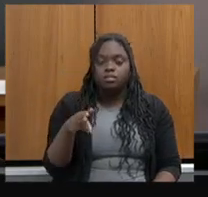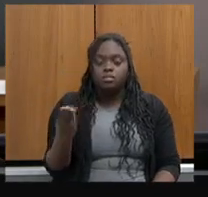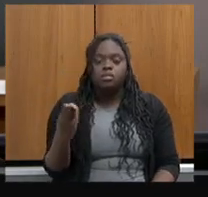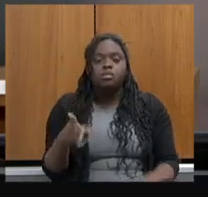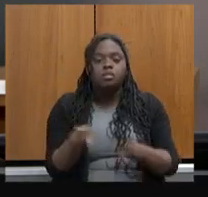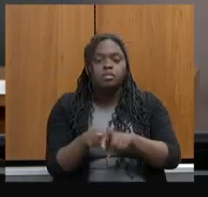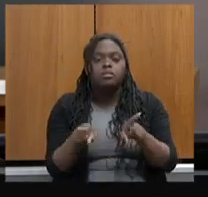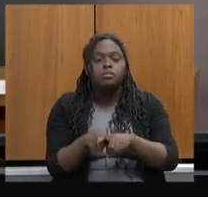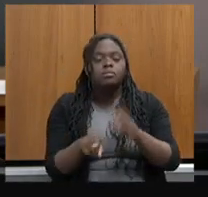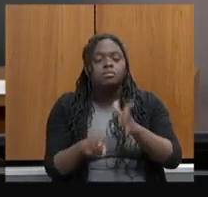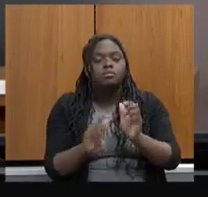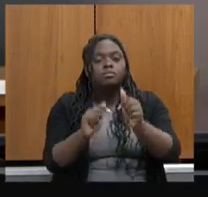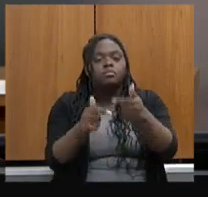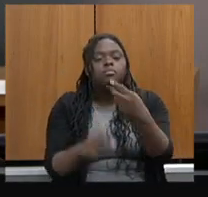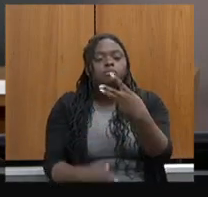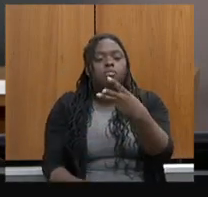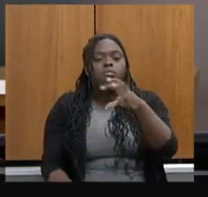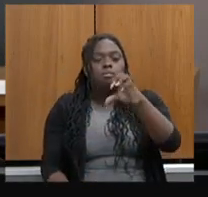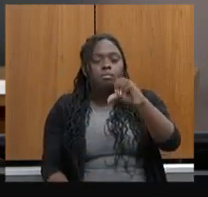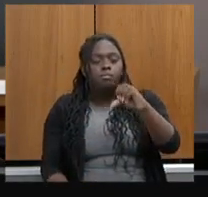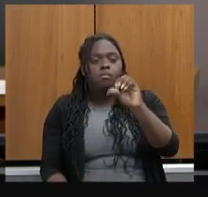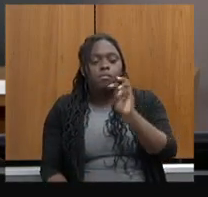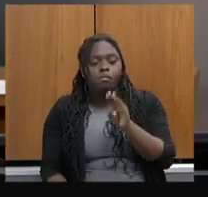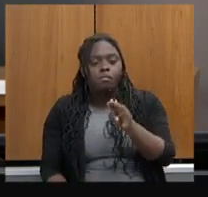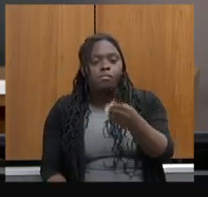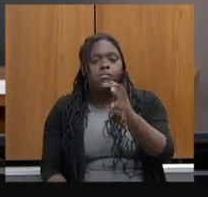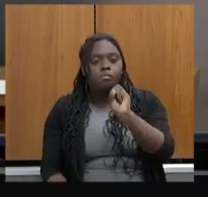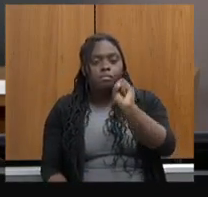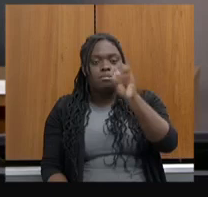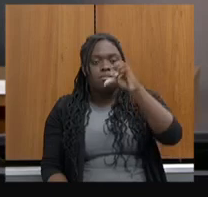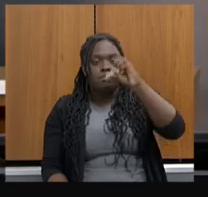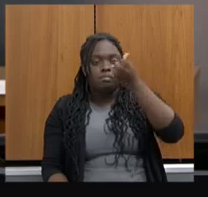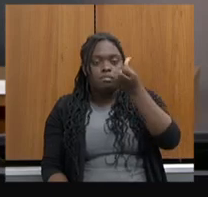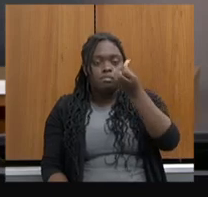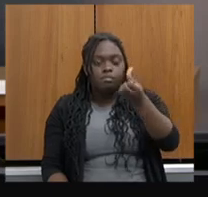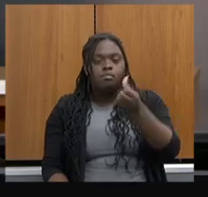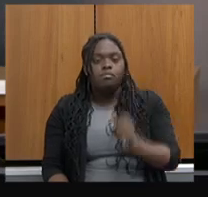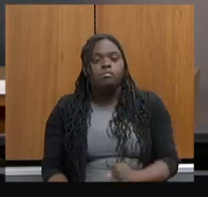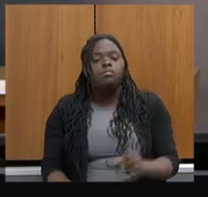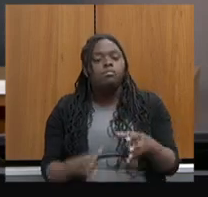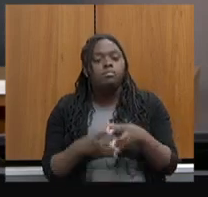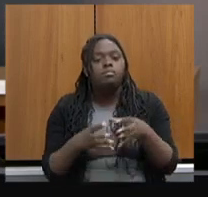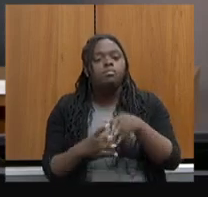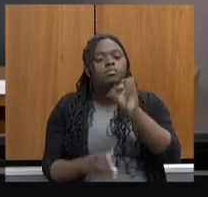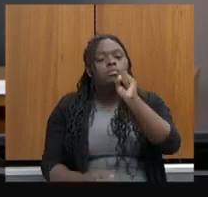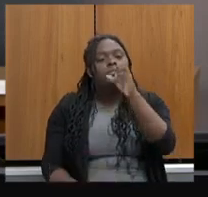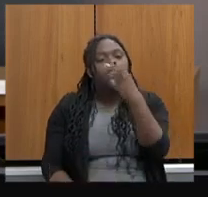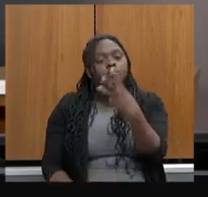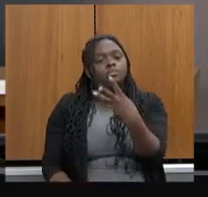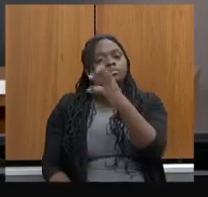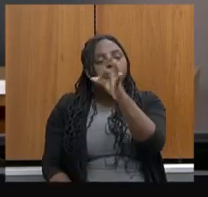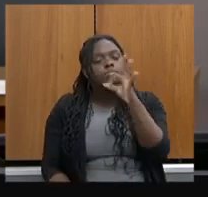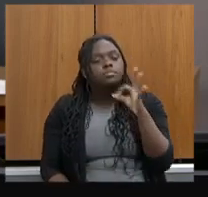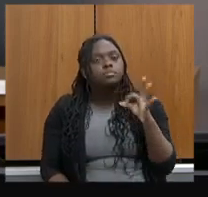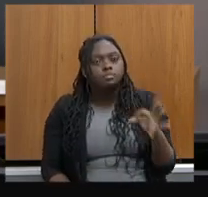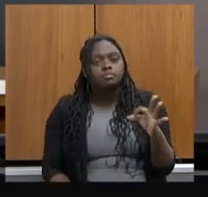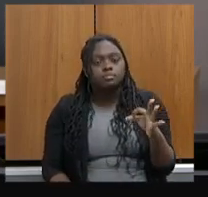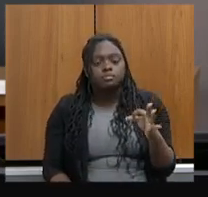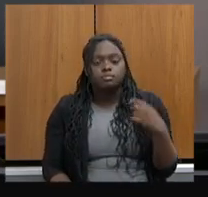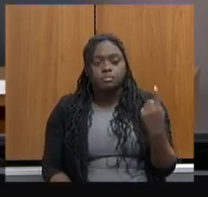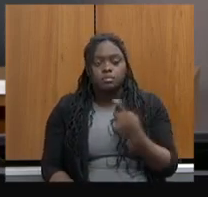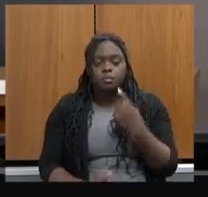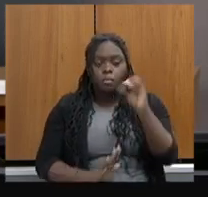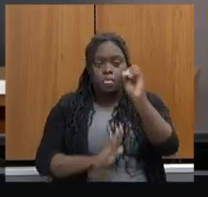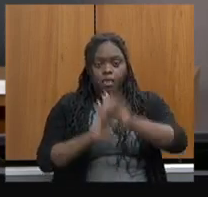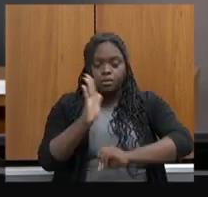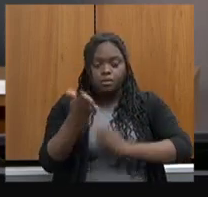executados 39 milhões 896 um percentual de 83% de nosso orçamento